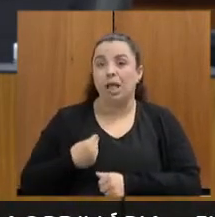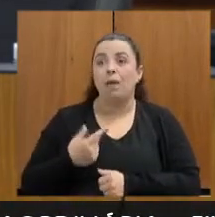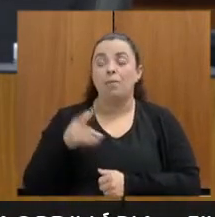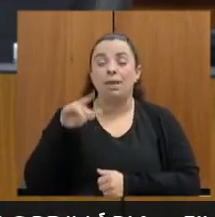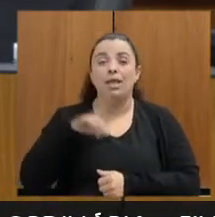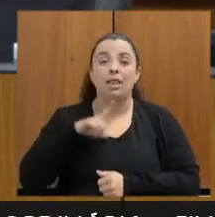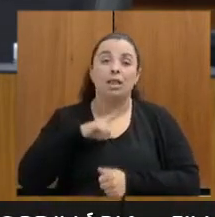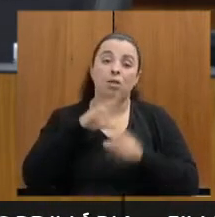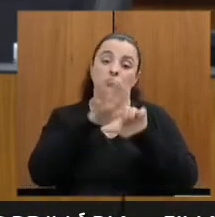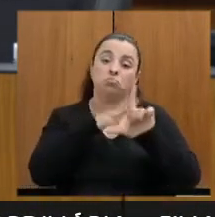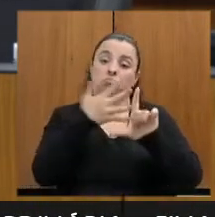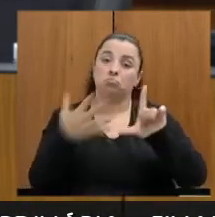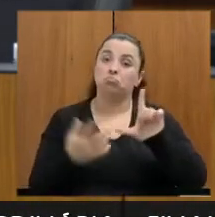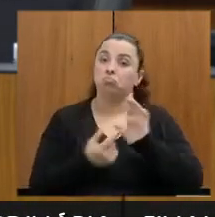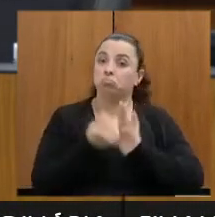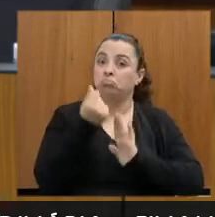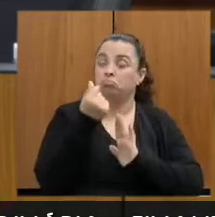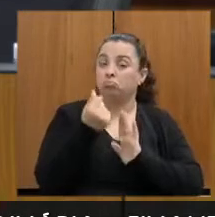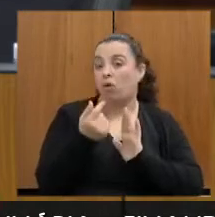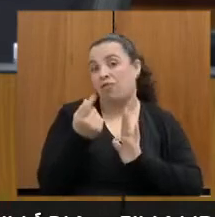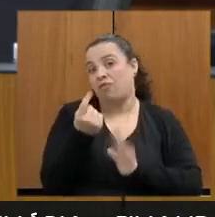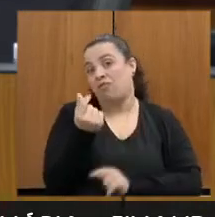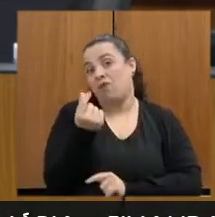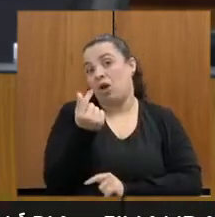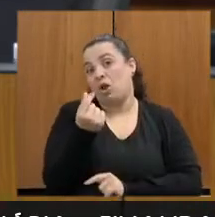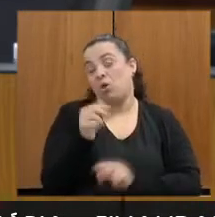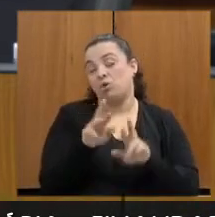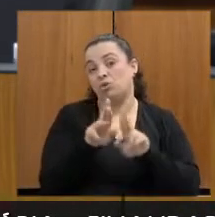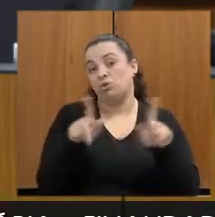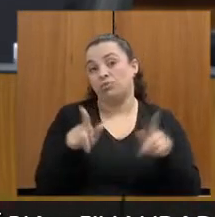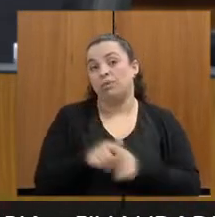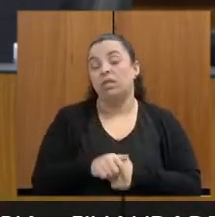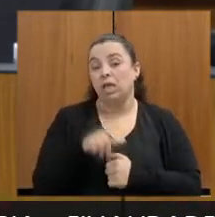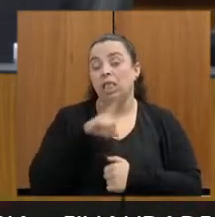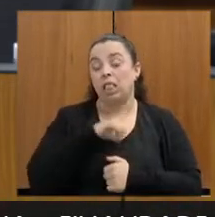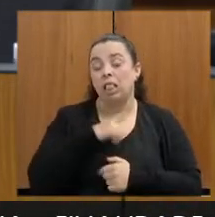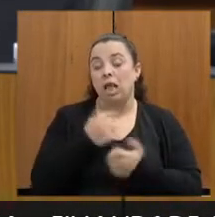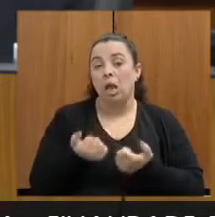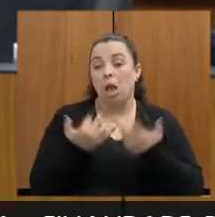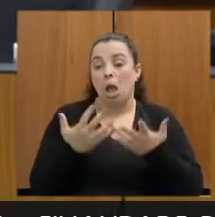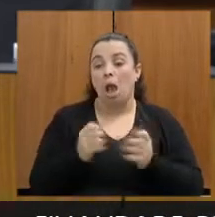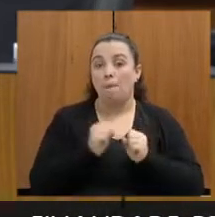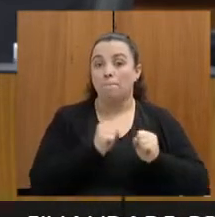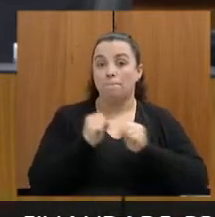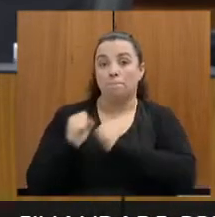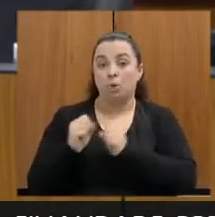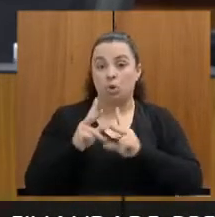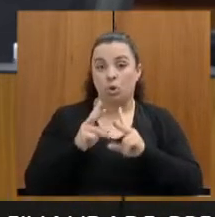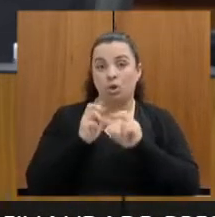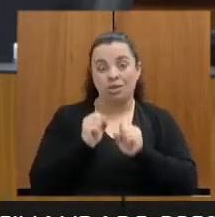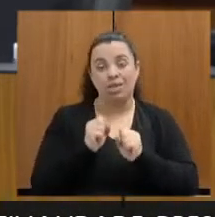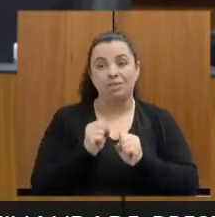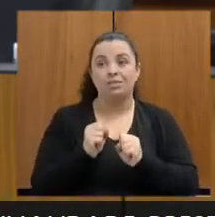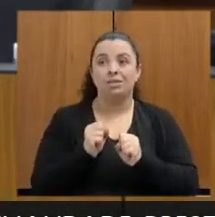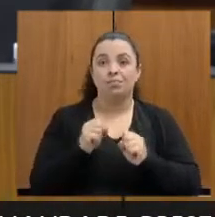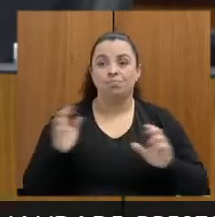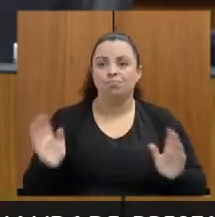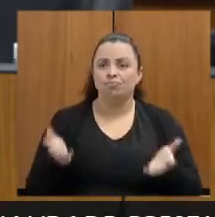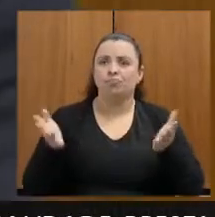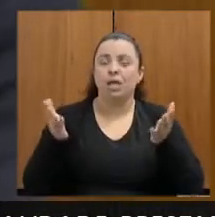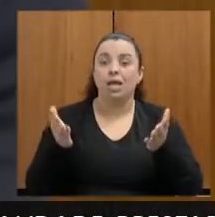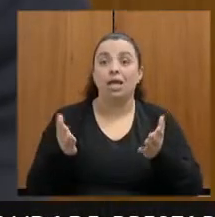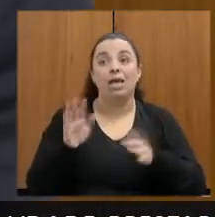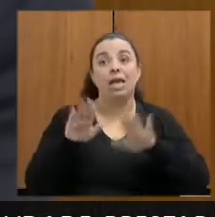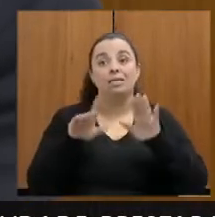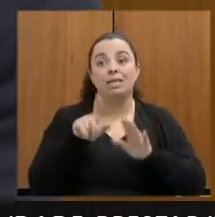diferenciada é fomentar essa potência que muitas vezes é fica ali e